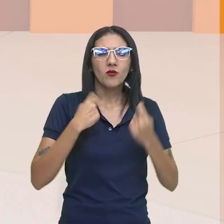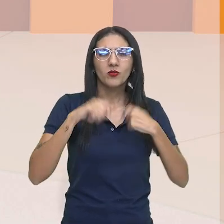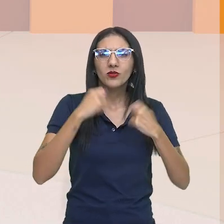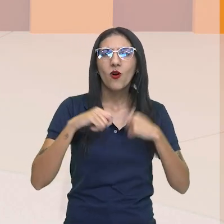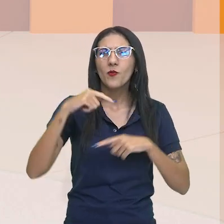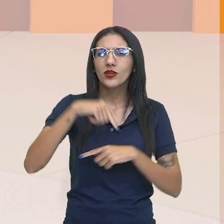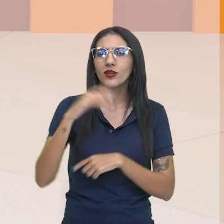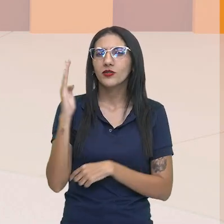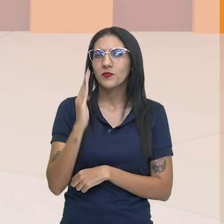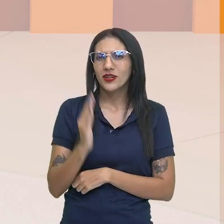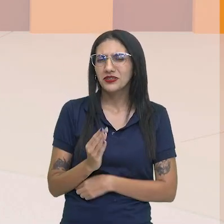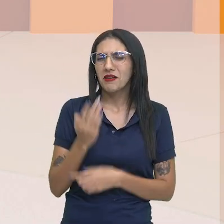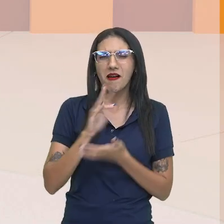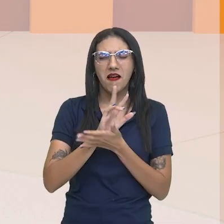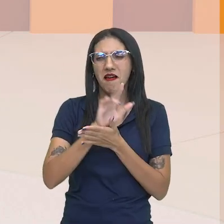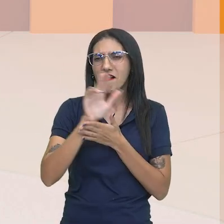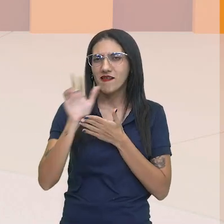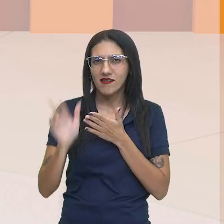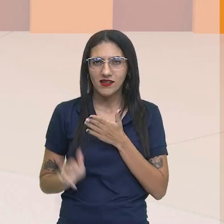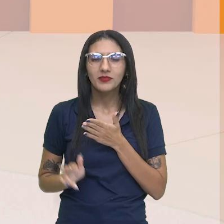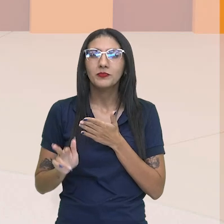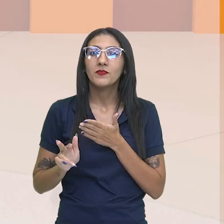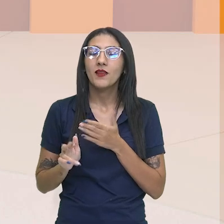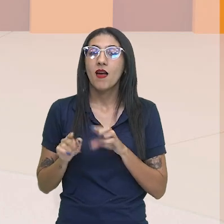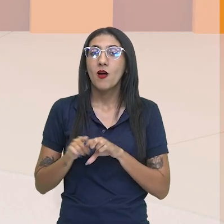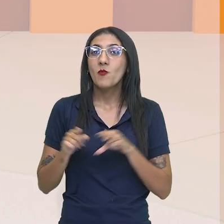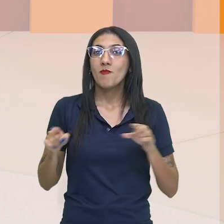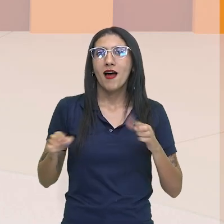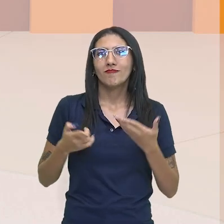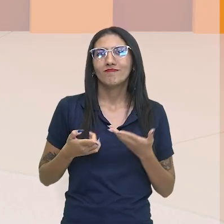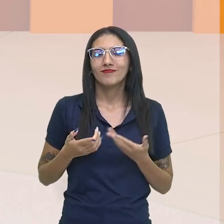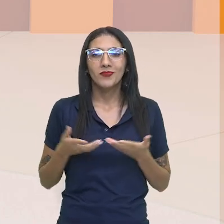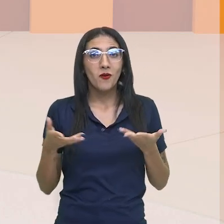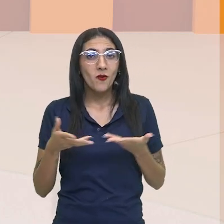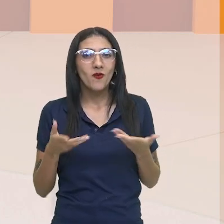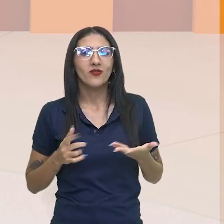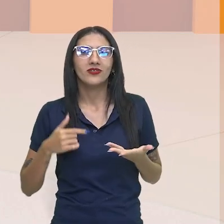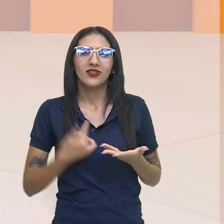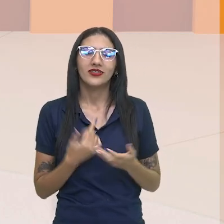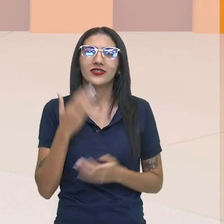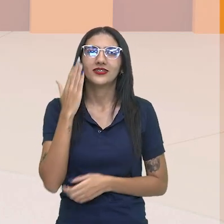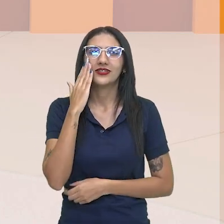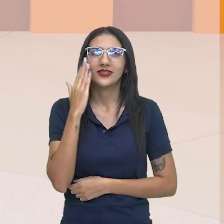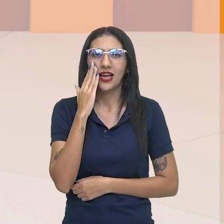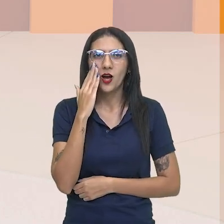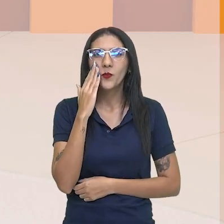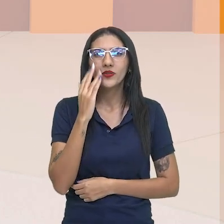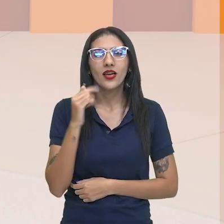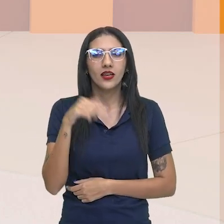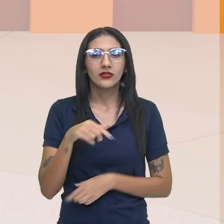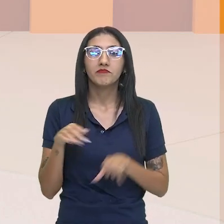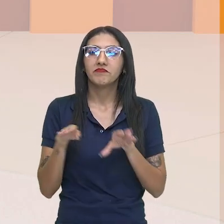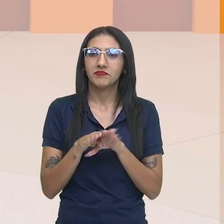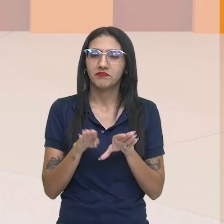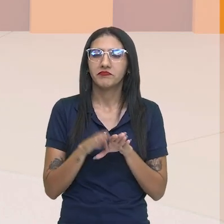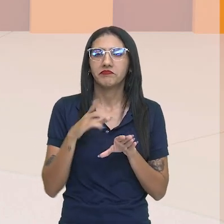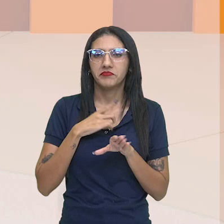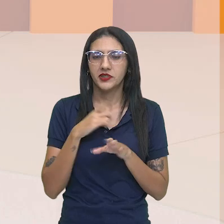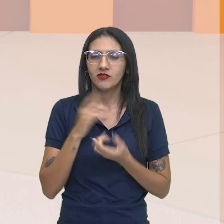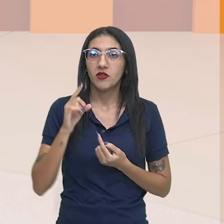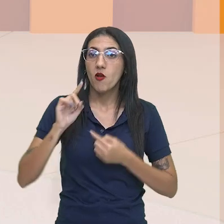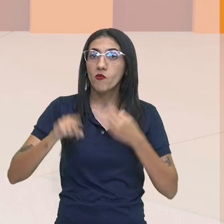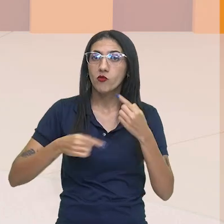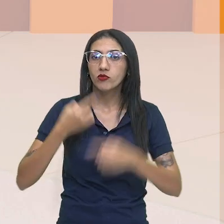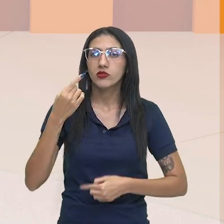do Brasil, não sei o quê. Né? Mas hoje em dia a gente sabe que o trabalho ele também passou por uma série de evoluções,